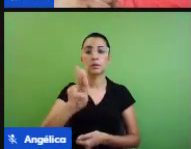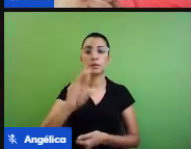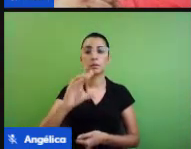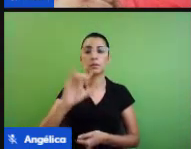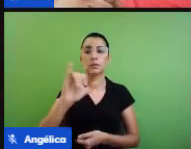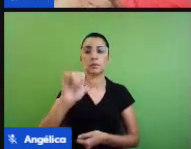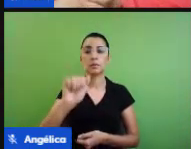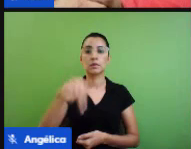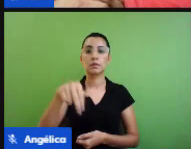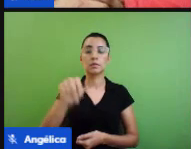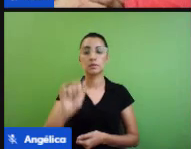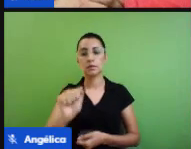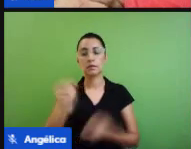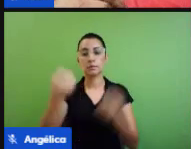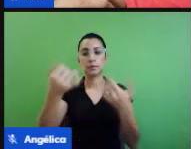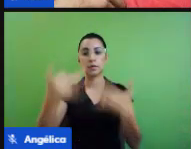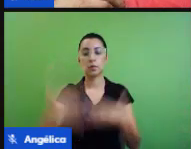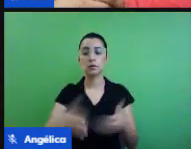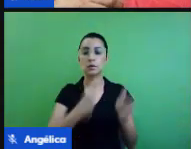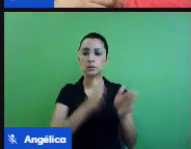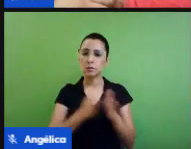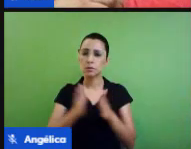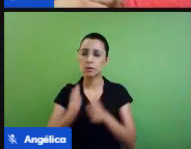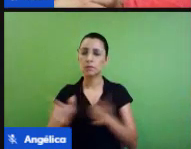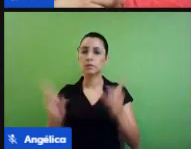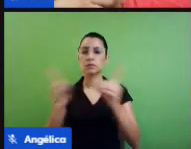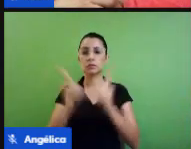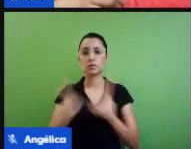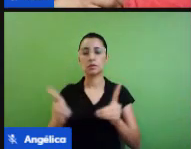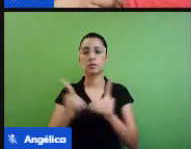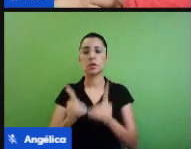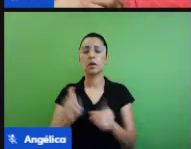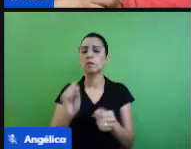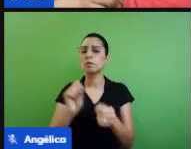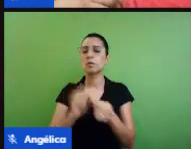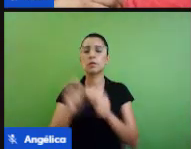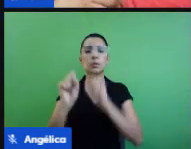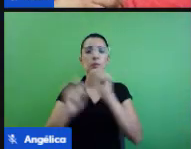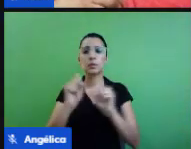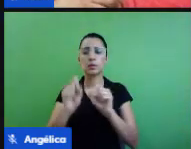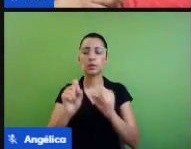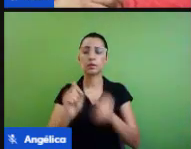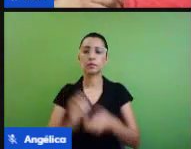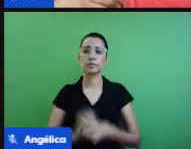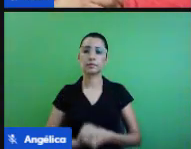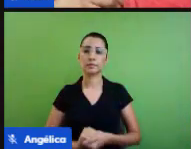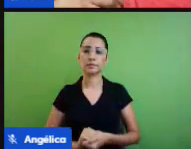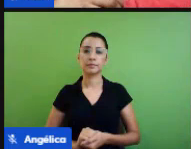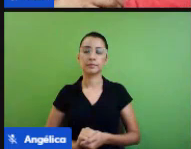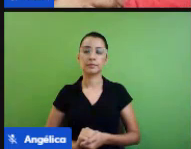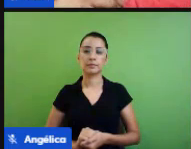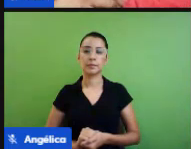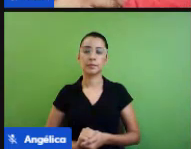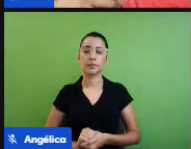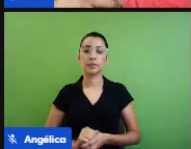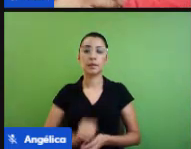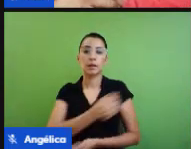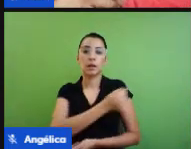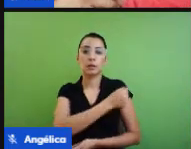sequência didática. O que nós fizemos? Como aquele aluno que está lá não